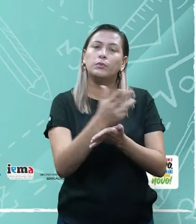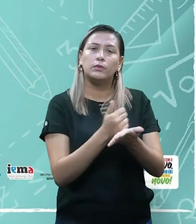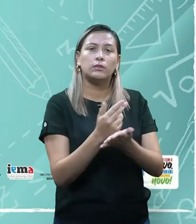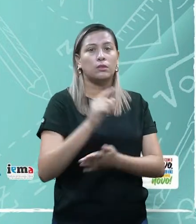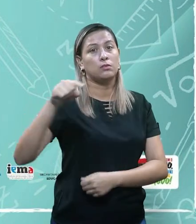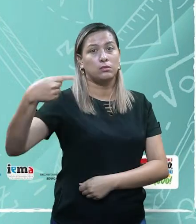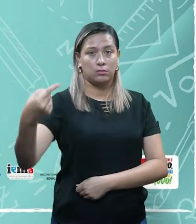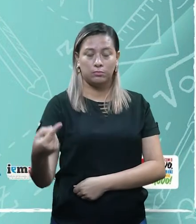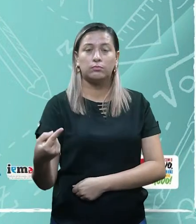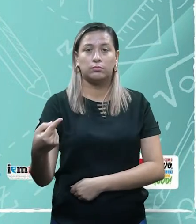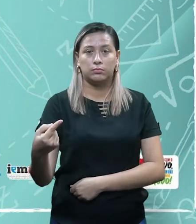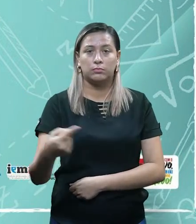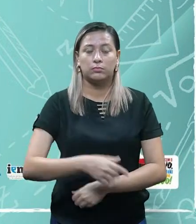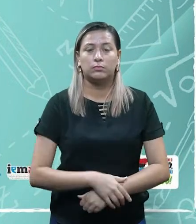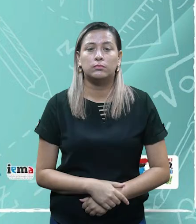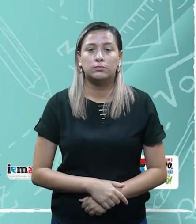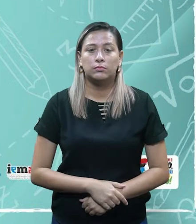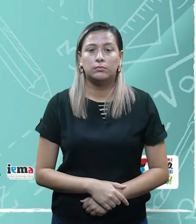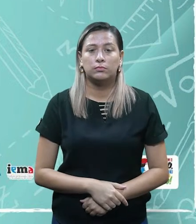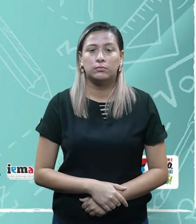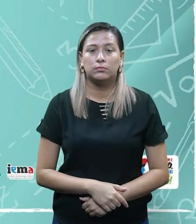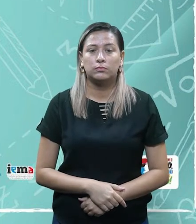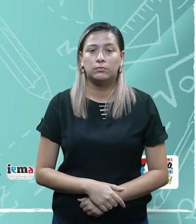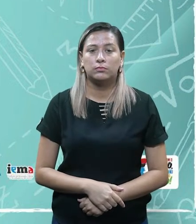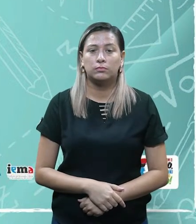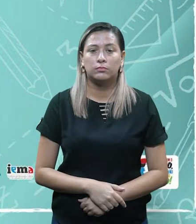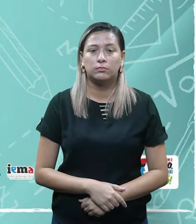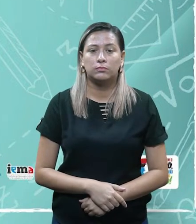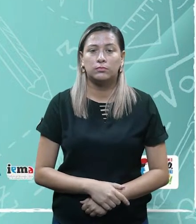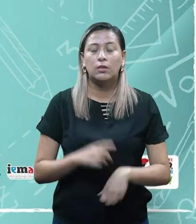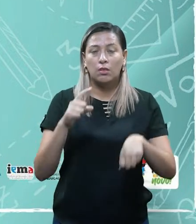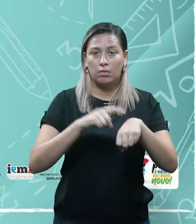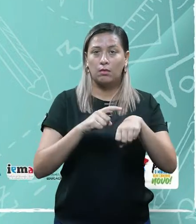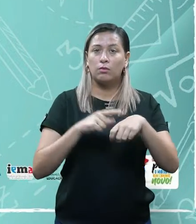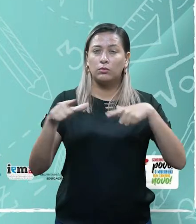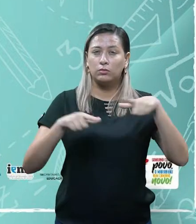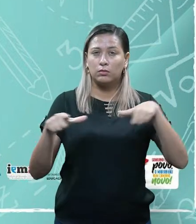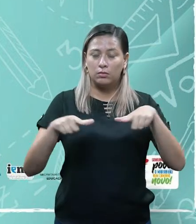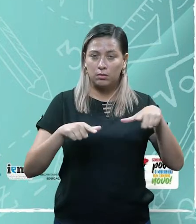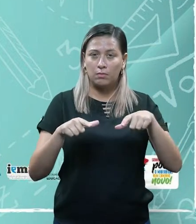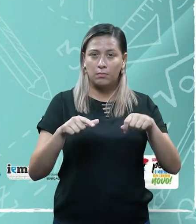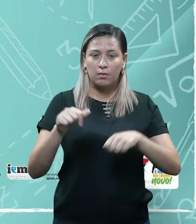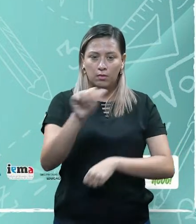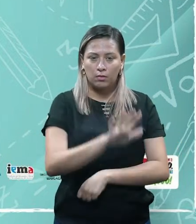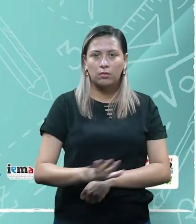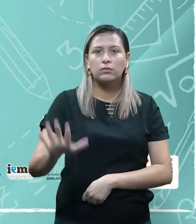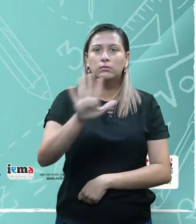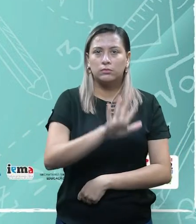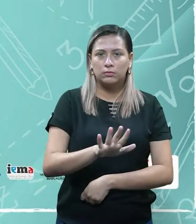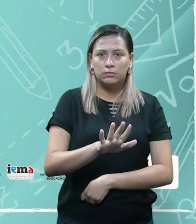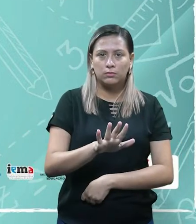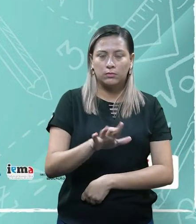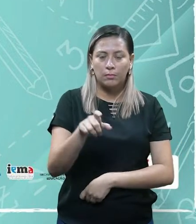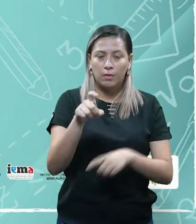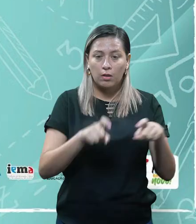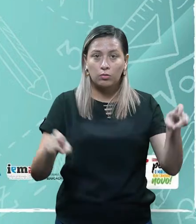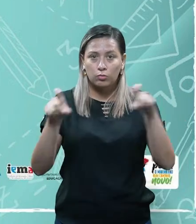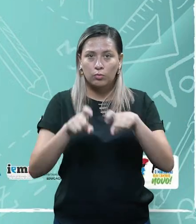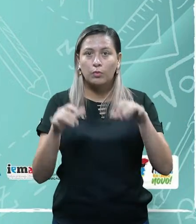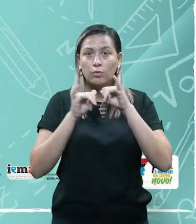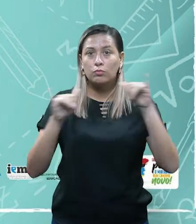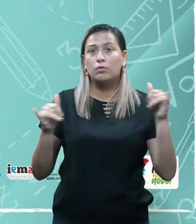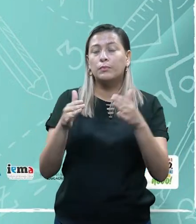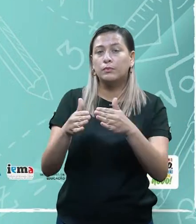acionar esse comando, na hora de trabalhar na tua área de trabalho, ele vai te pedir algumas informações. Por